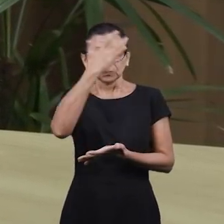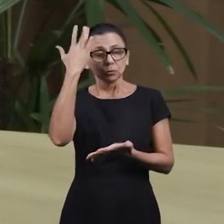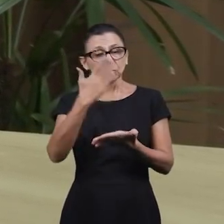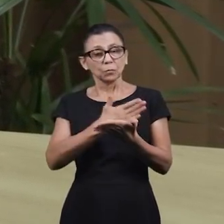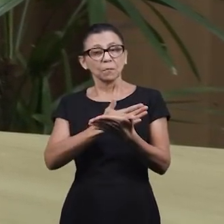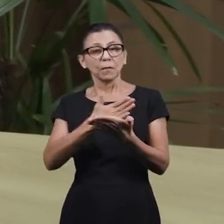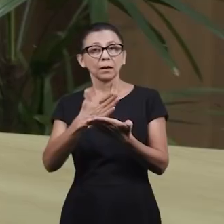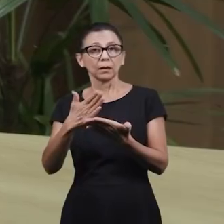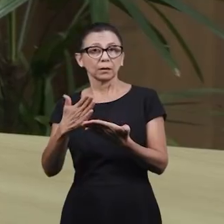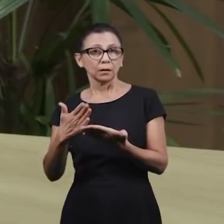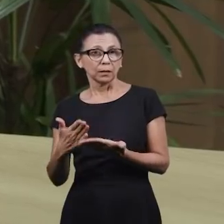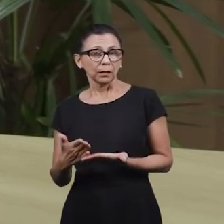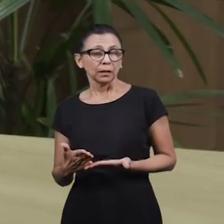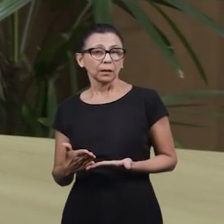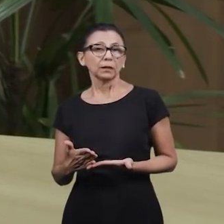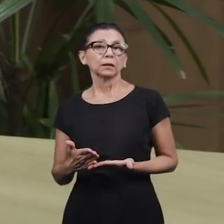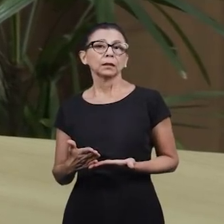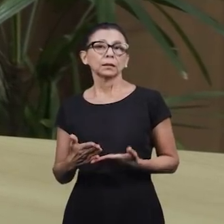contestada.